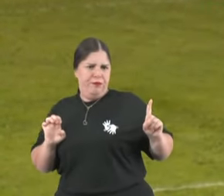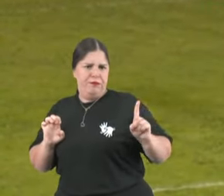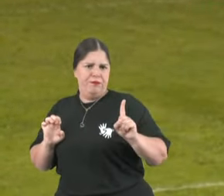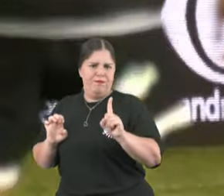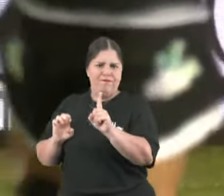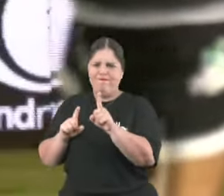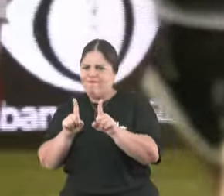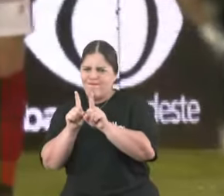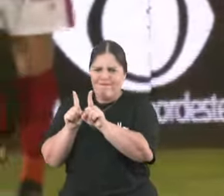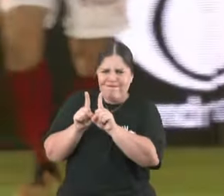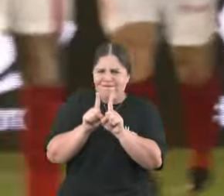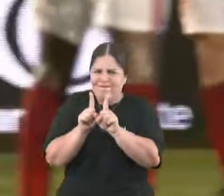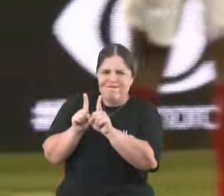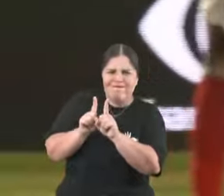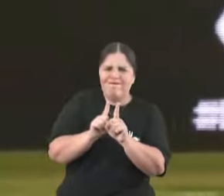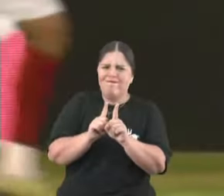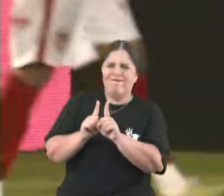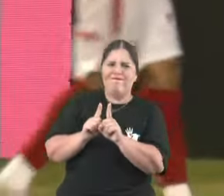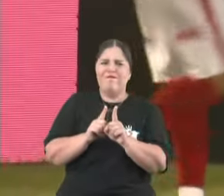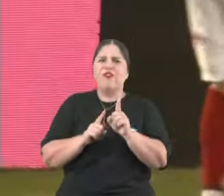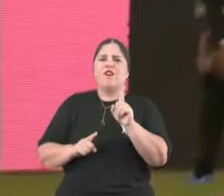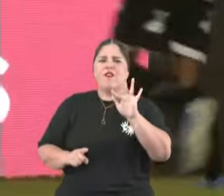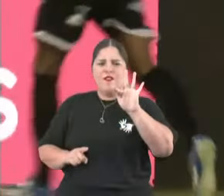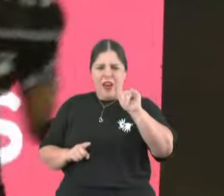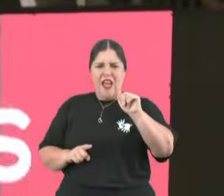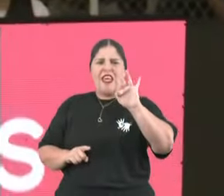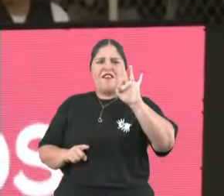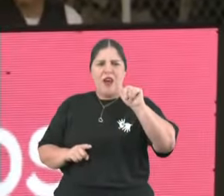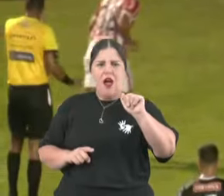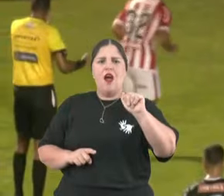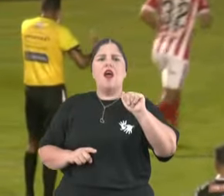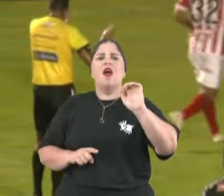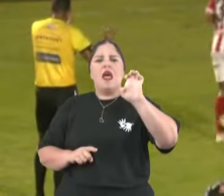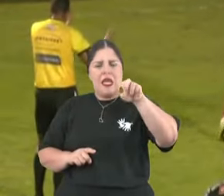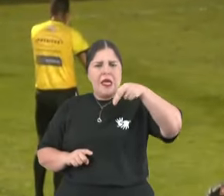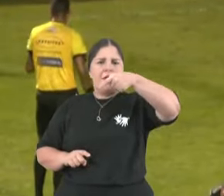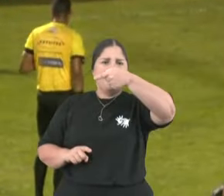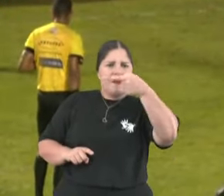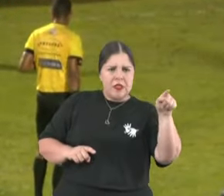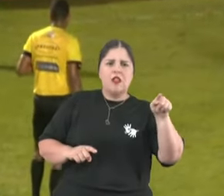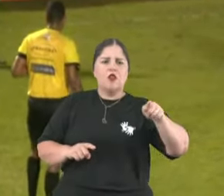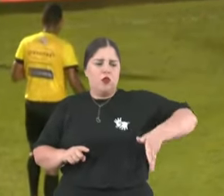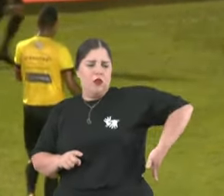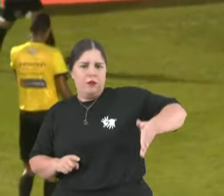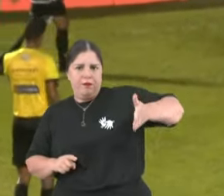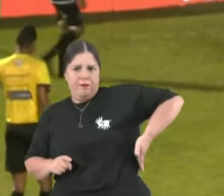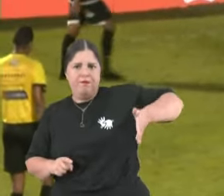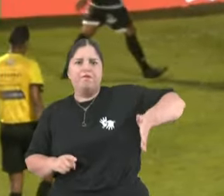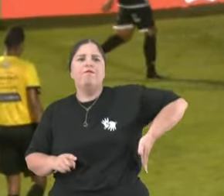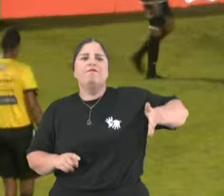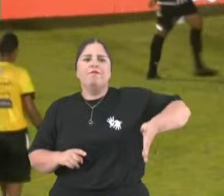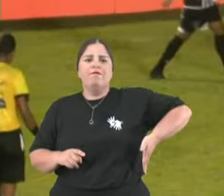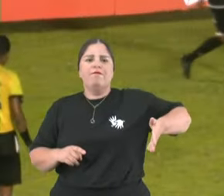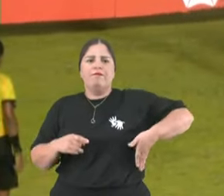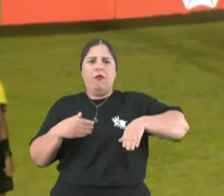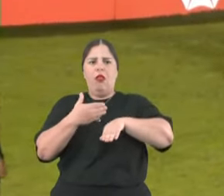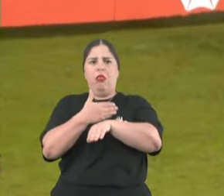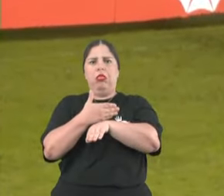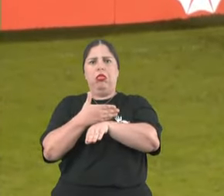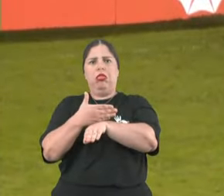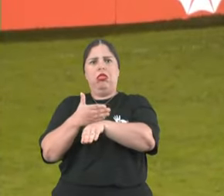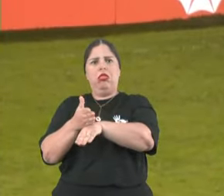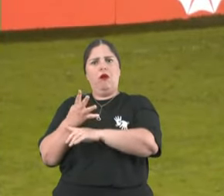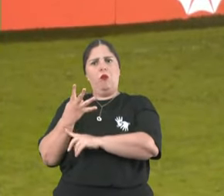o Fábio Alemão. Cutuca, manda a bola pela linha de lado. Já passamos dos 40 e somos mais de 16